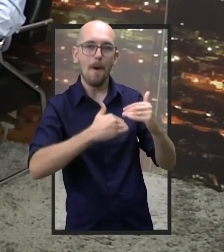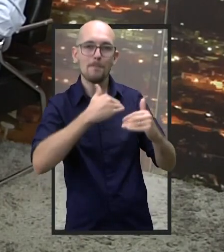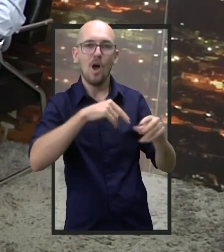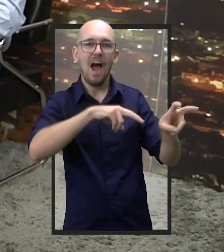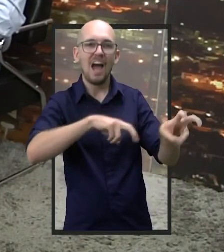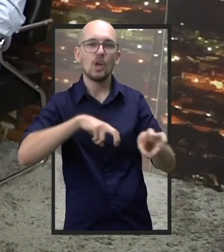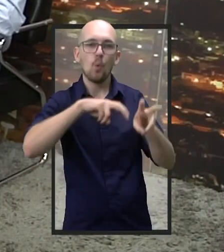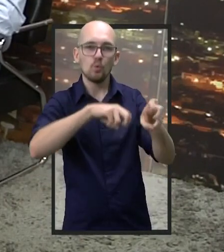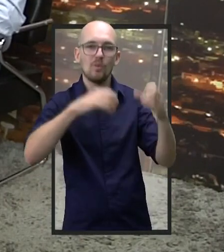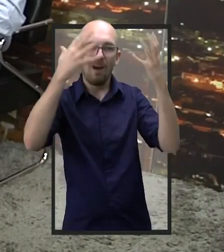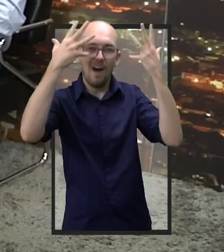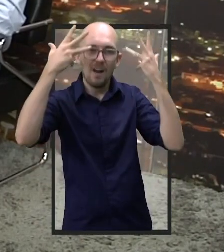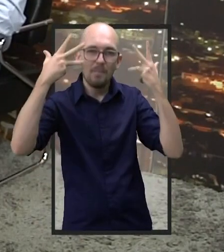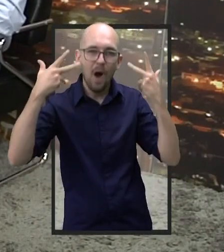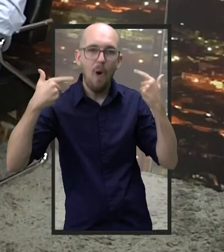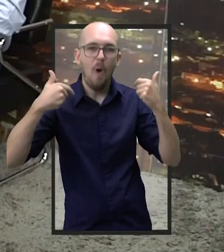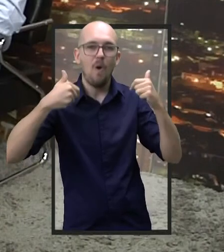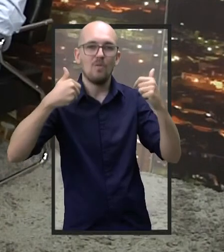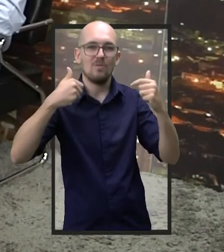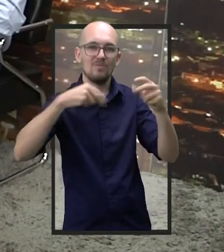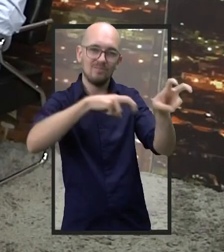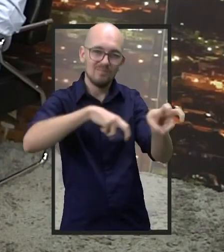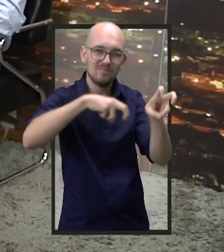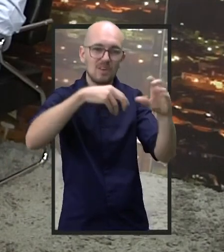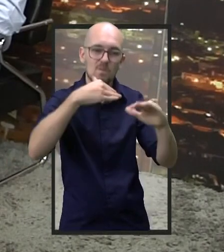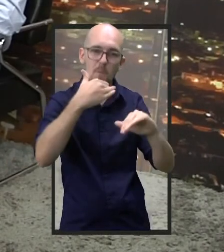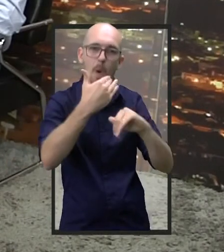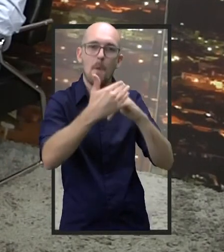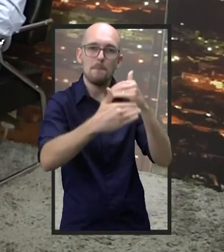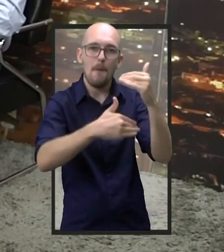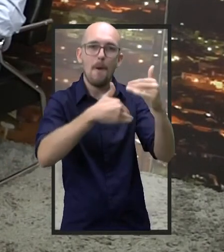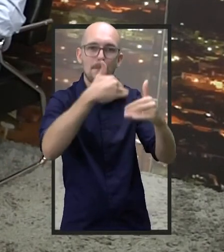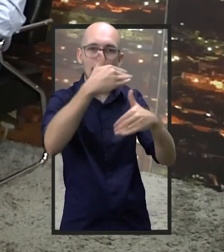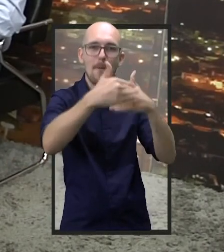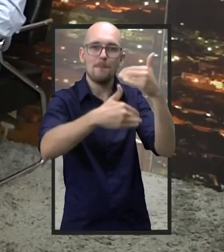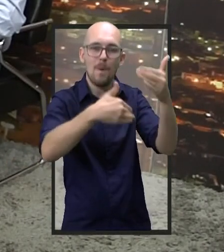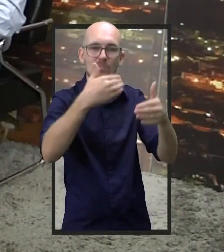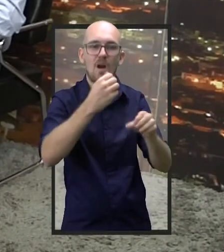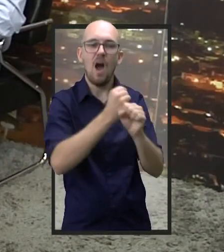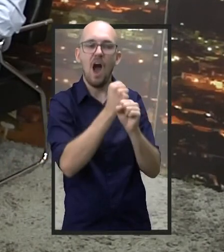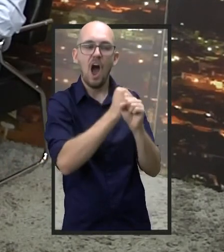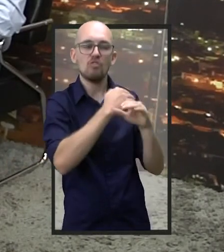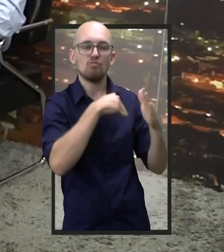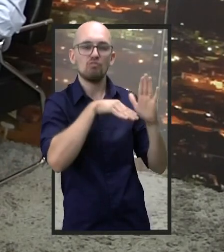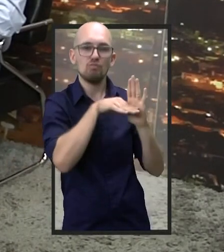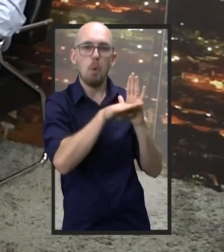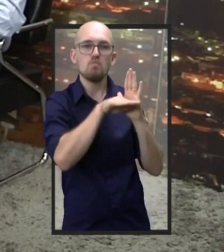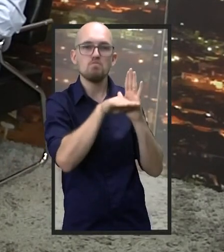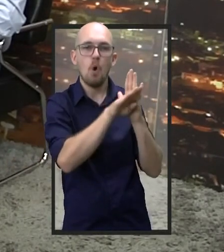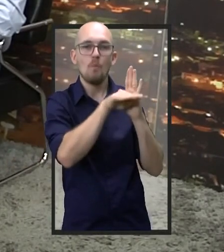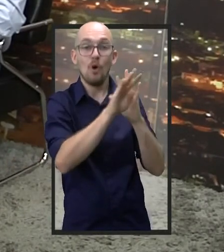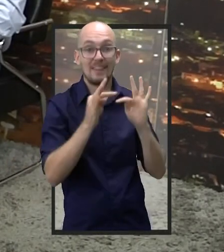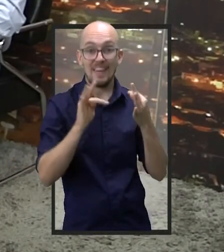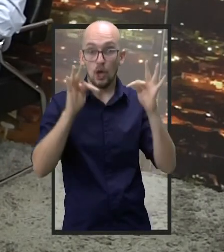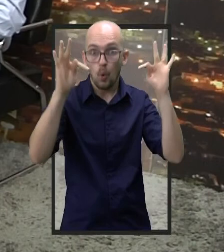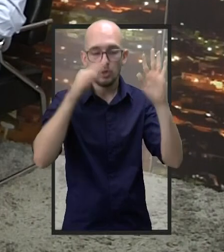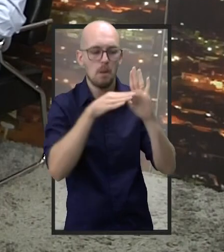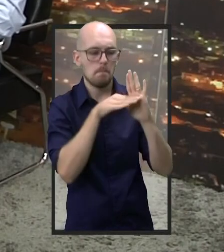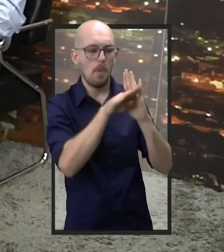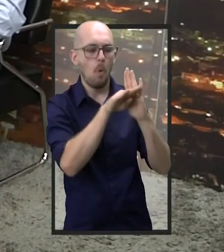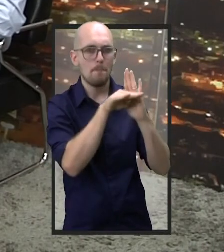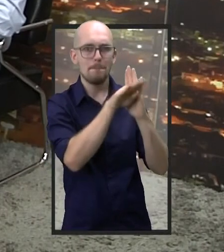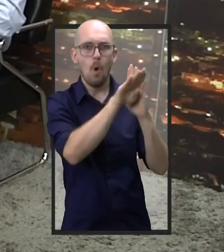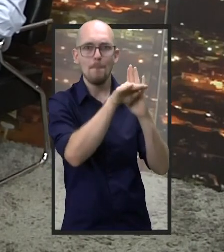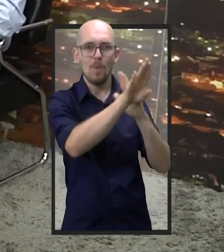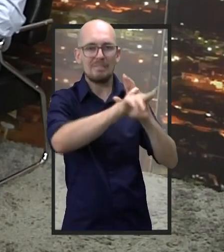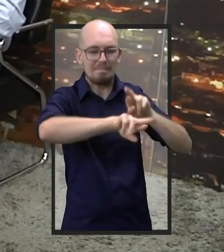a agropecuária paulista teve nos últimos anos em questão de tecnologia e até nessa